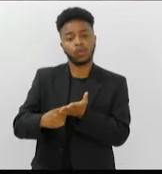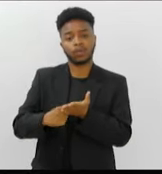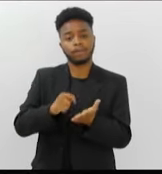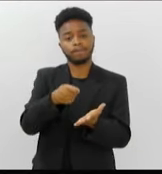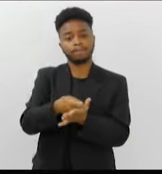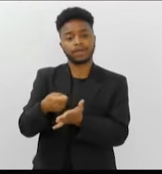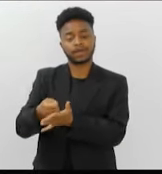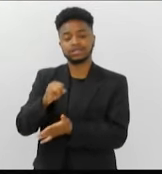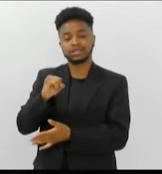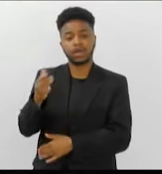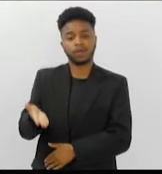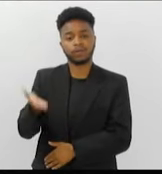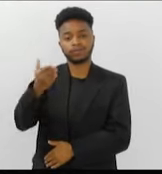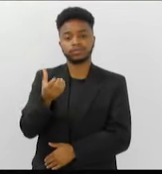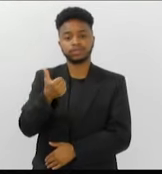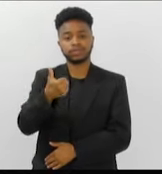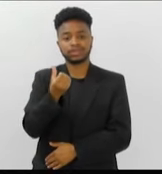aumento de